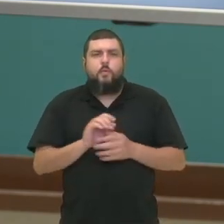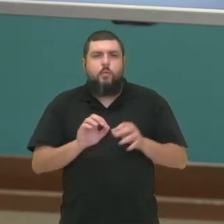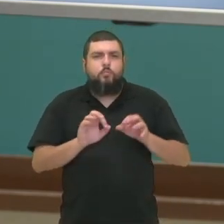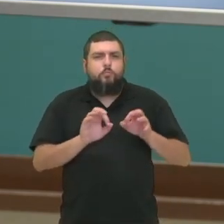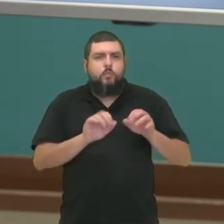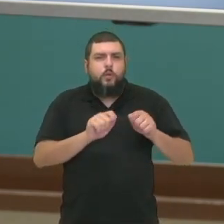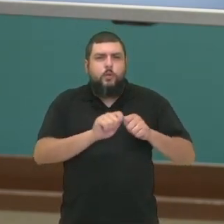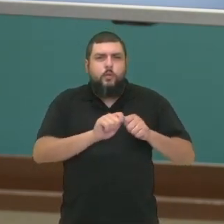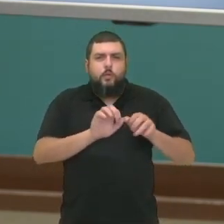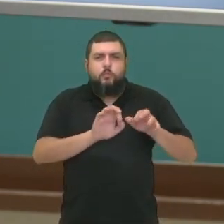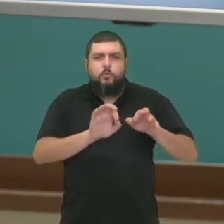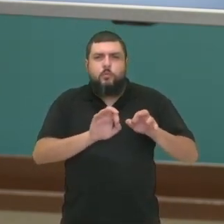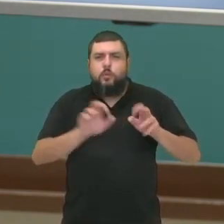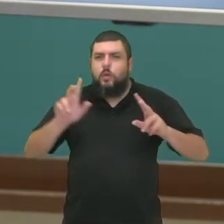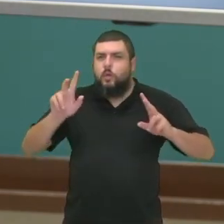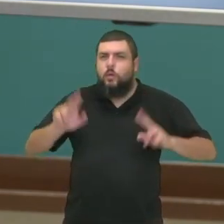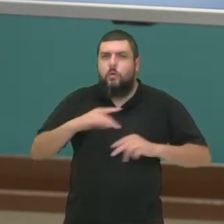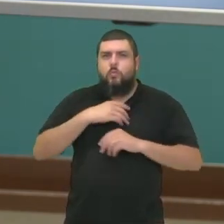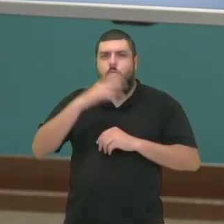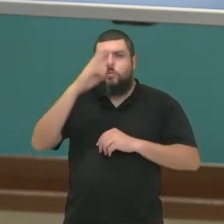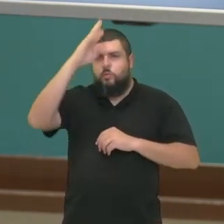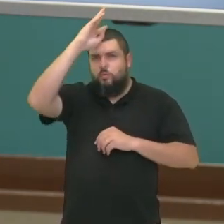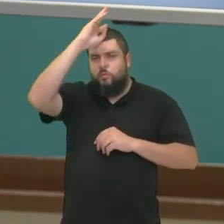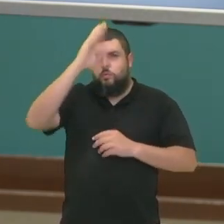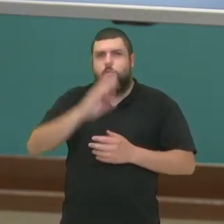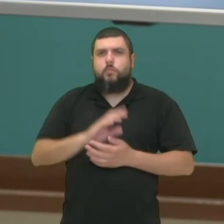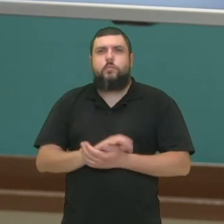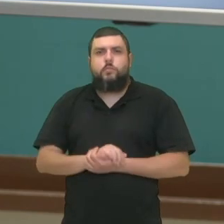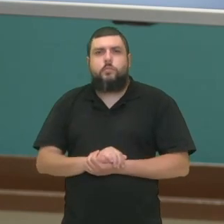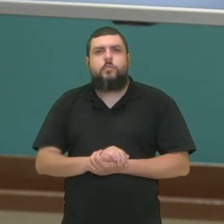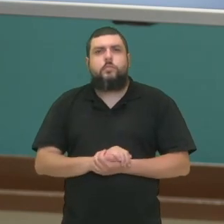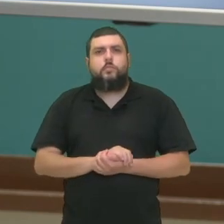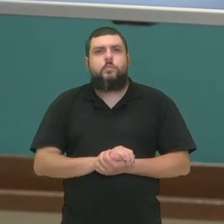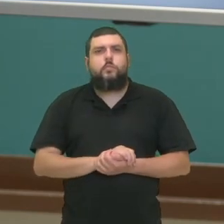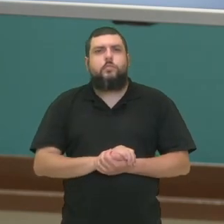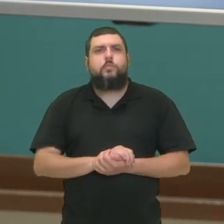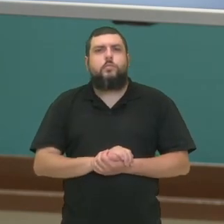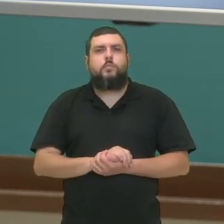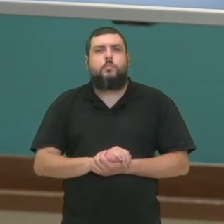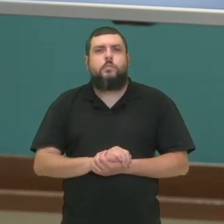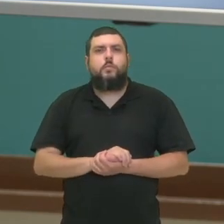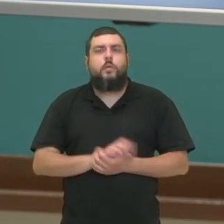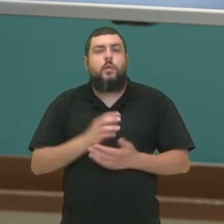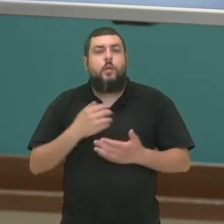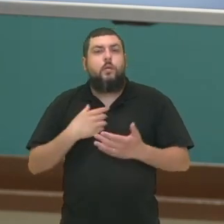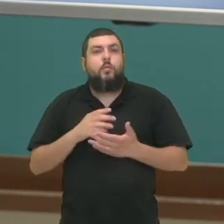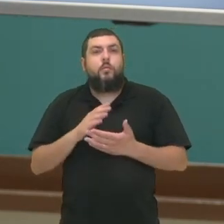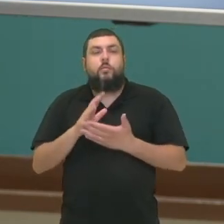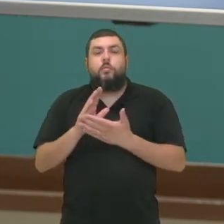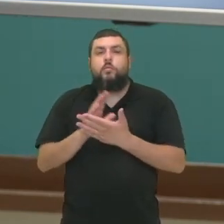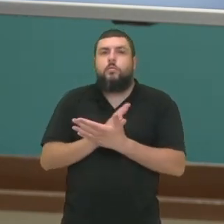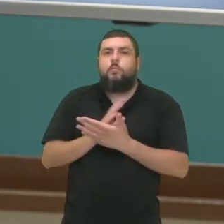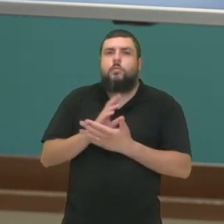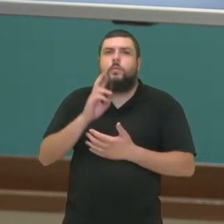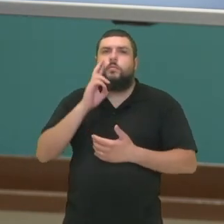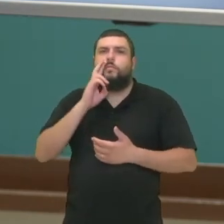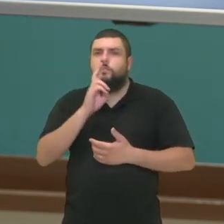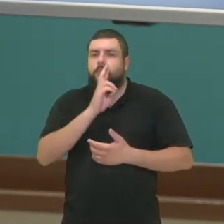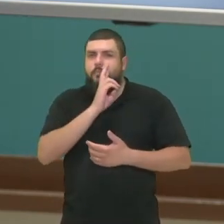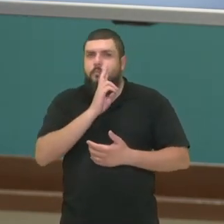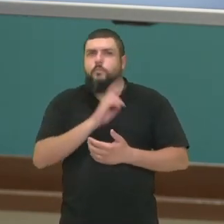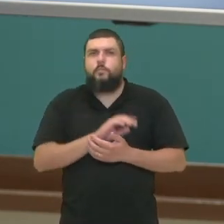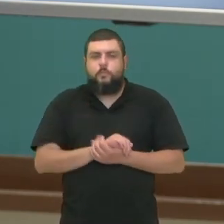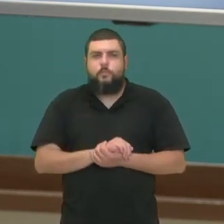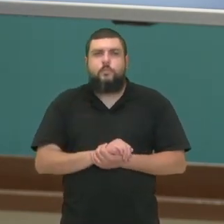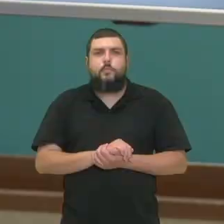Haviam várias repartições, vestiários, barbearias. Tinha alguns, inclusive, restaurantes, gente. Olha que bacana.